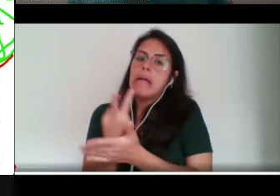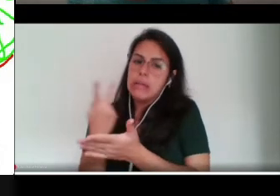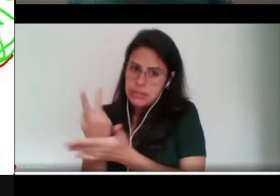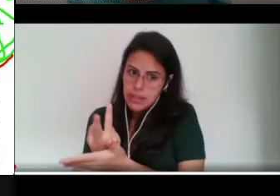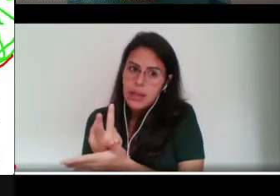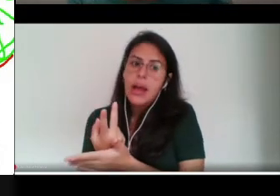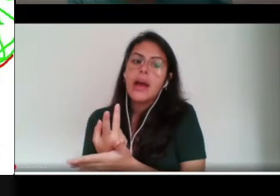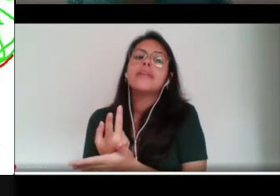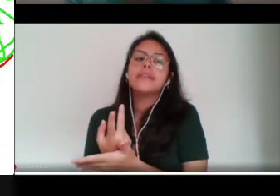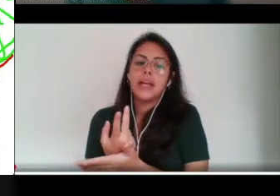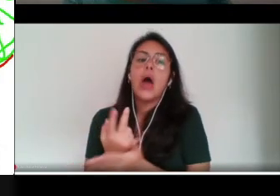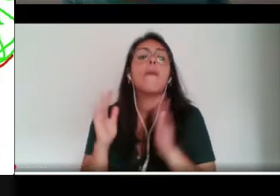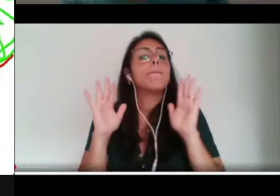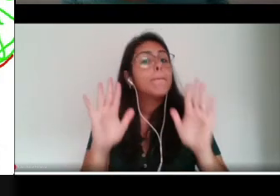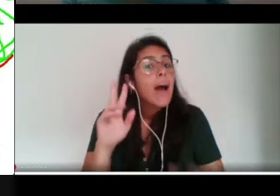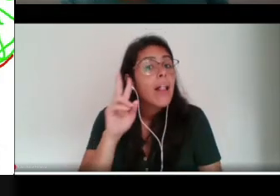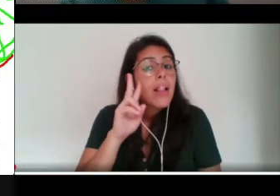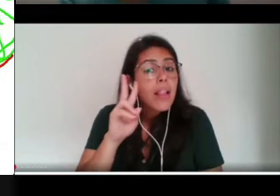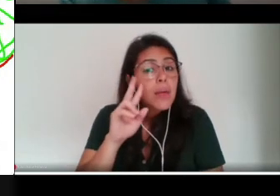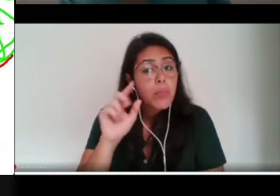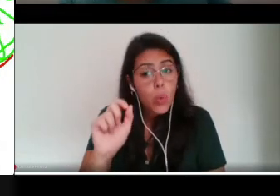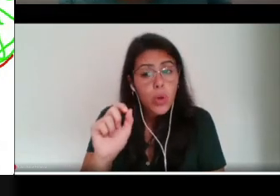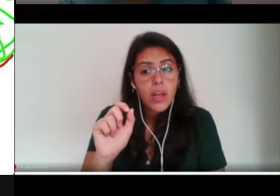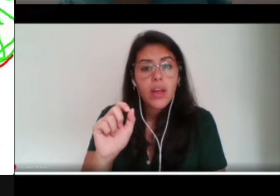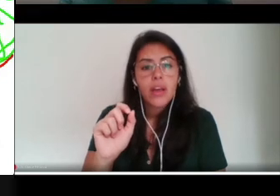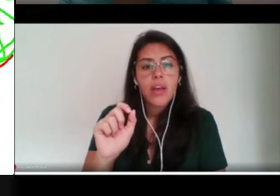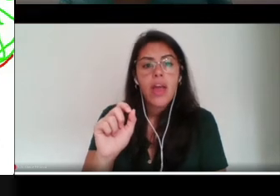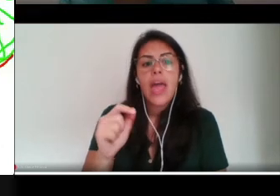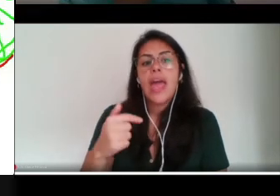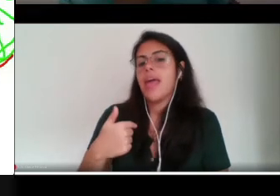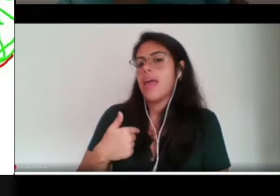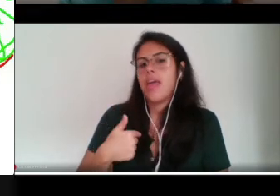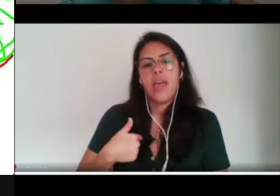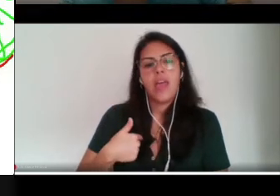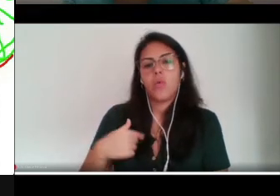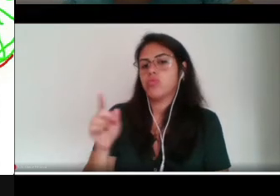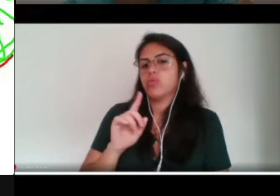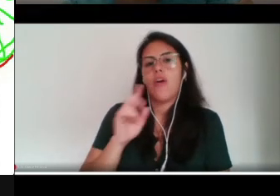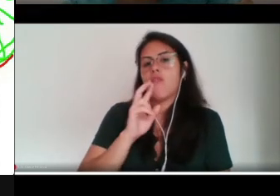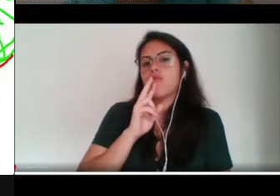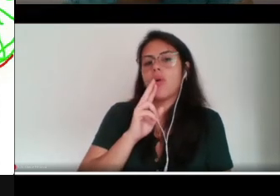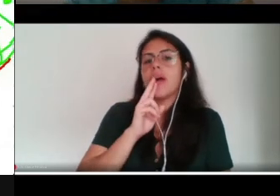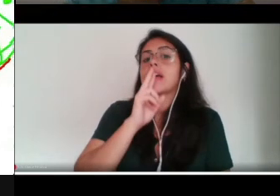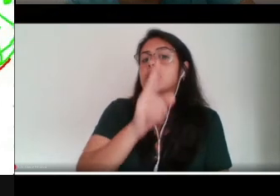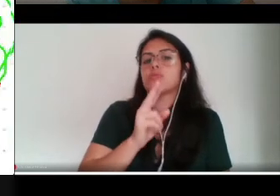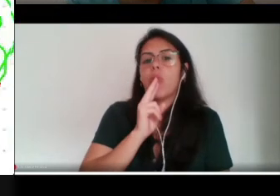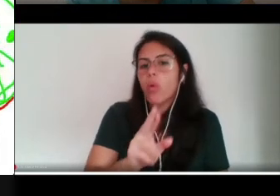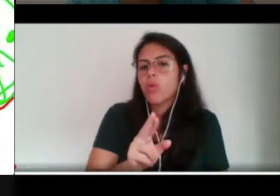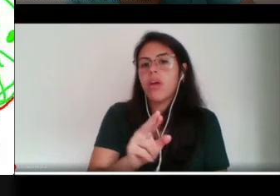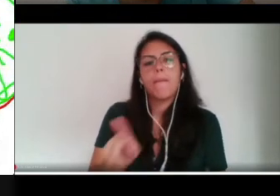Moodle depois que o questionário fechar de avaliação, tá bom?